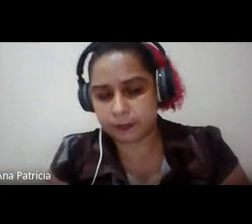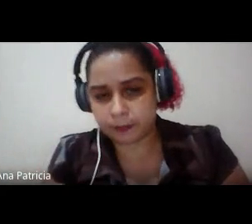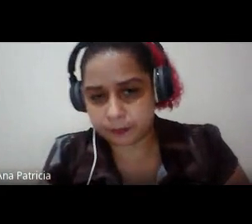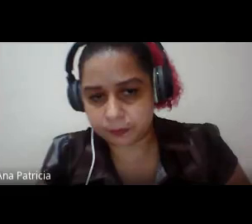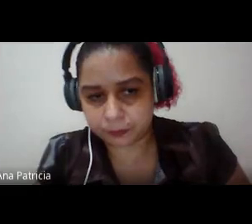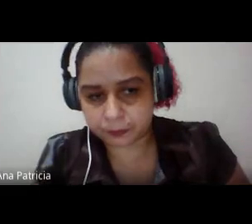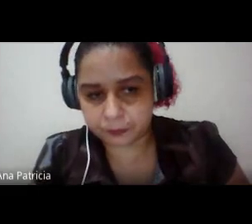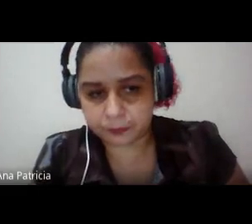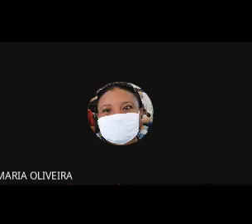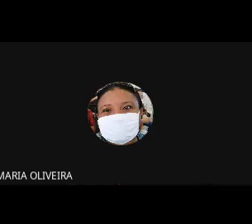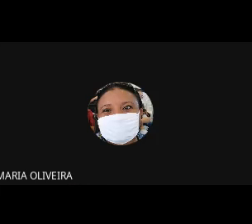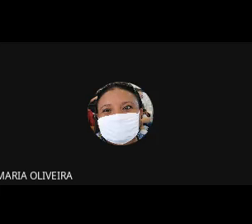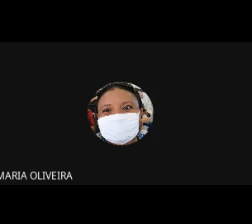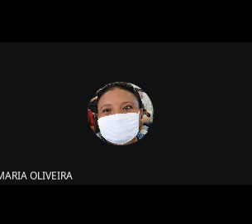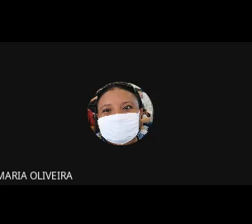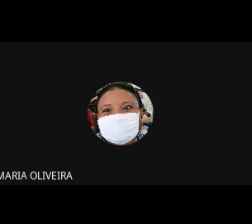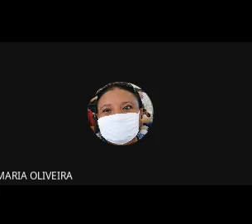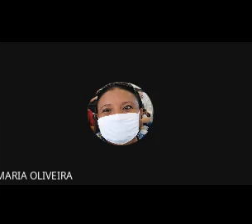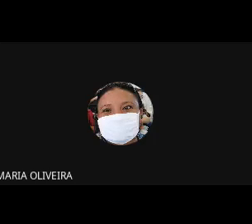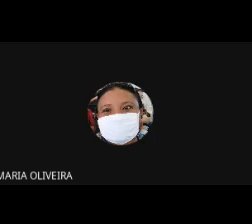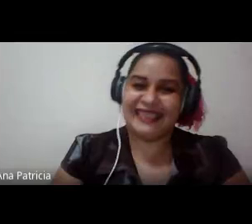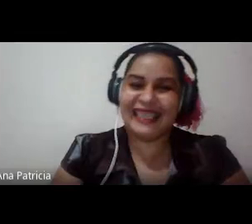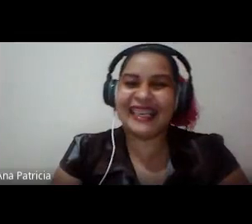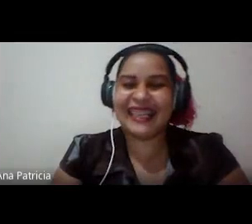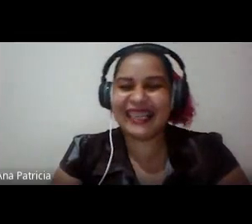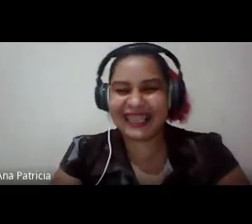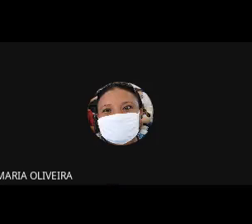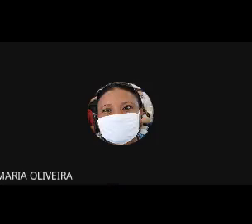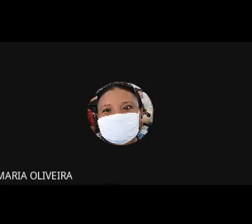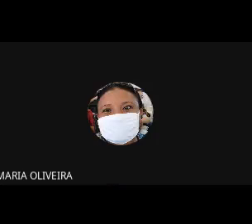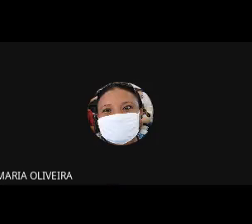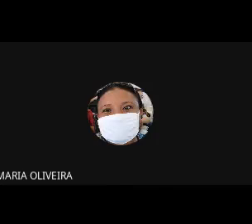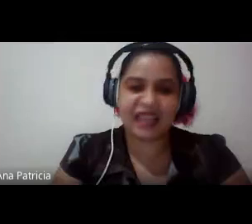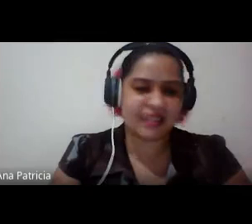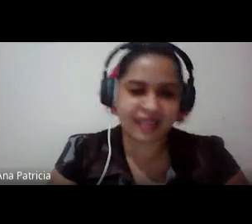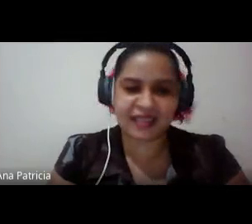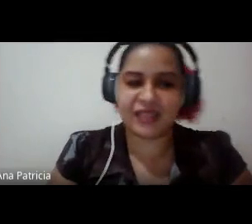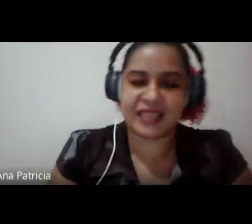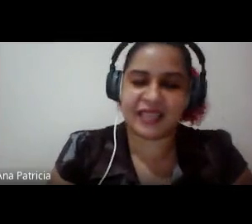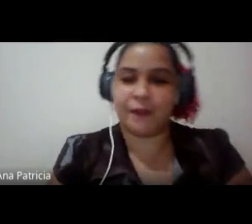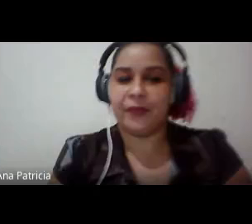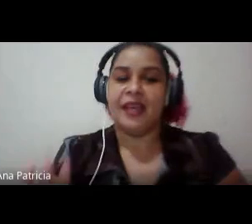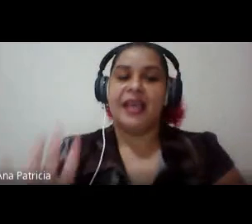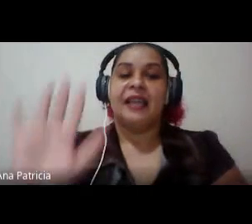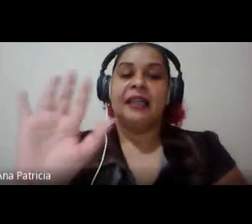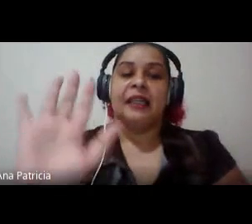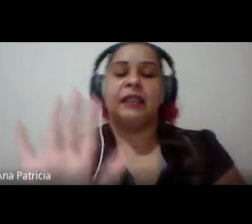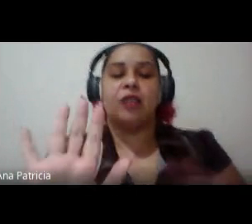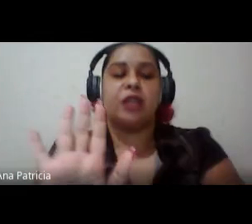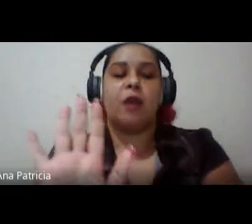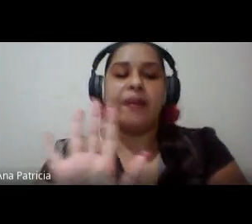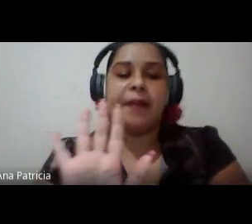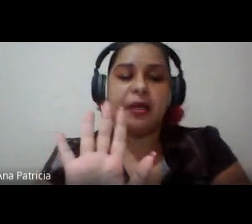ele. É isso que eu não estou conseguindo. Mas vai dar certo. Vai dar certo.